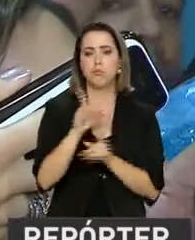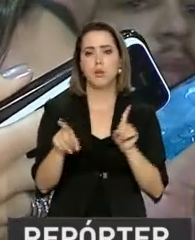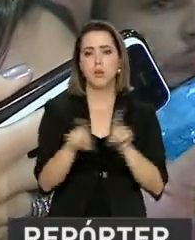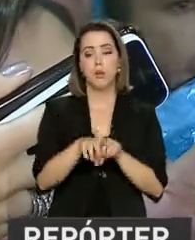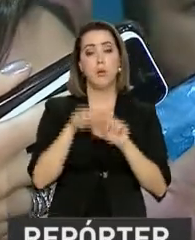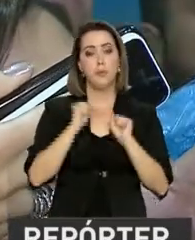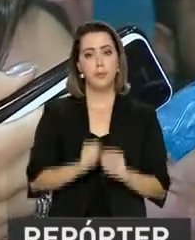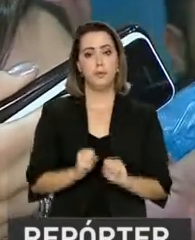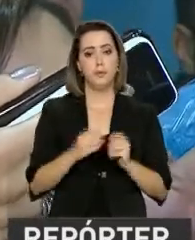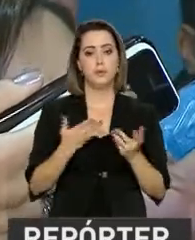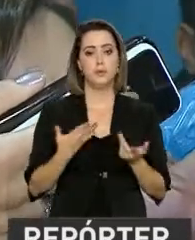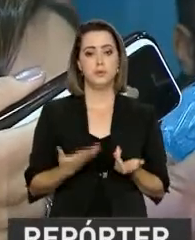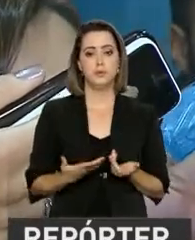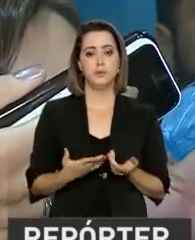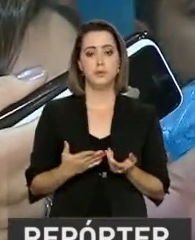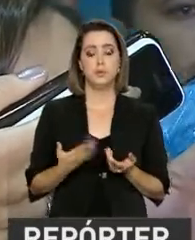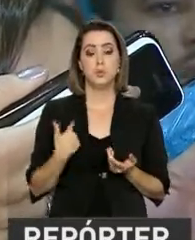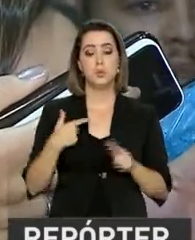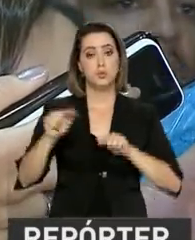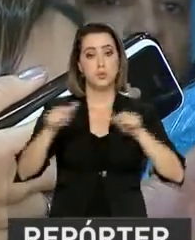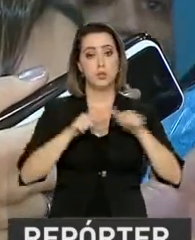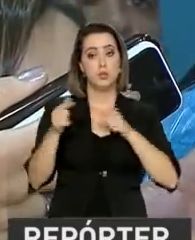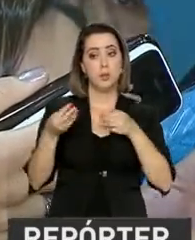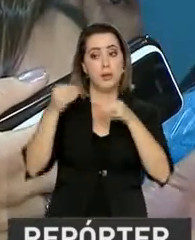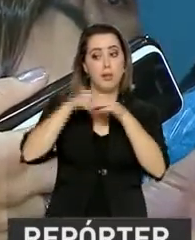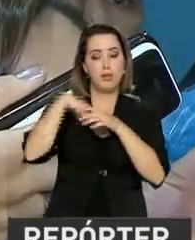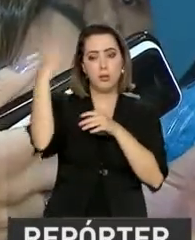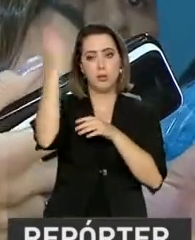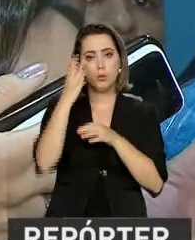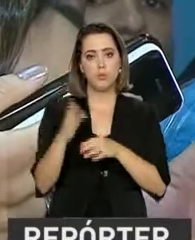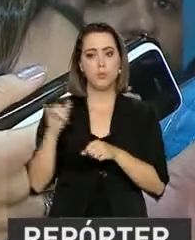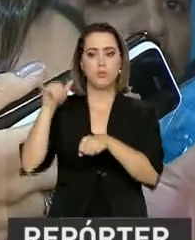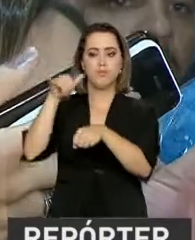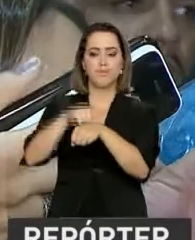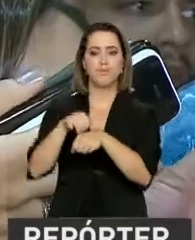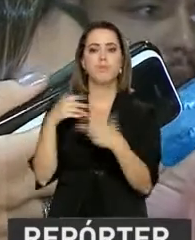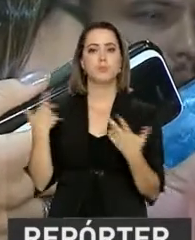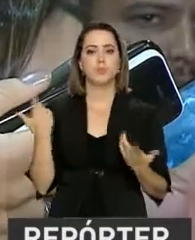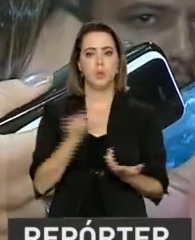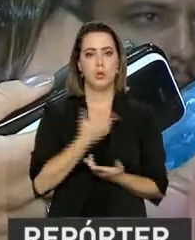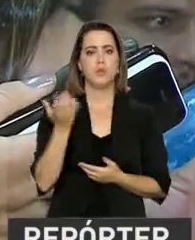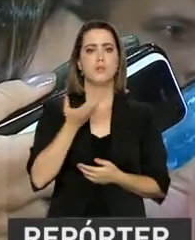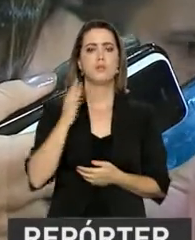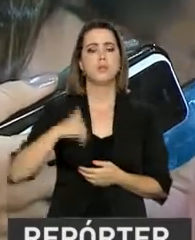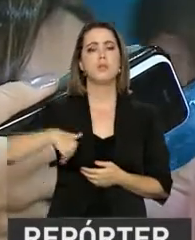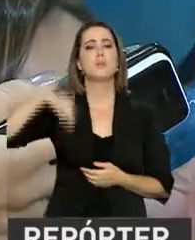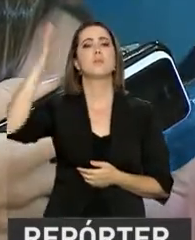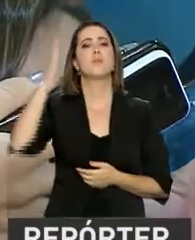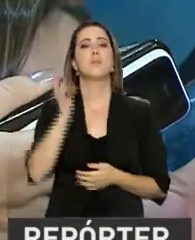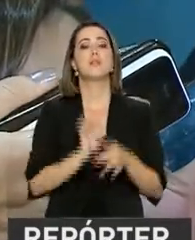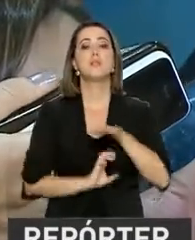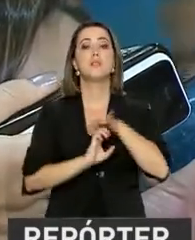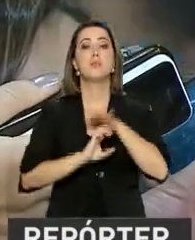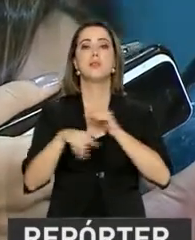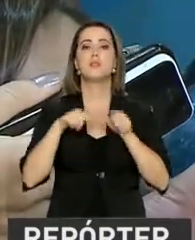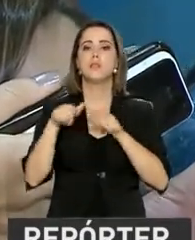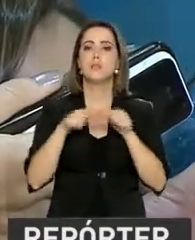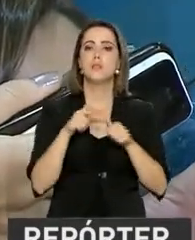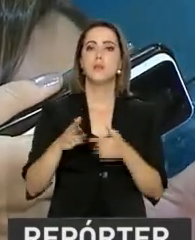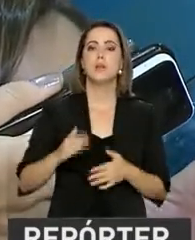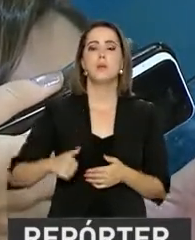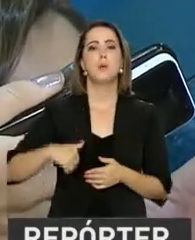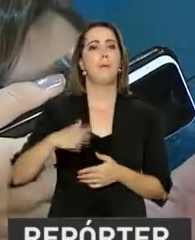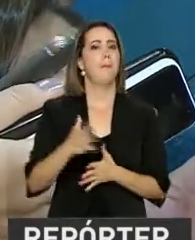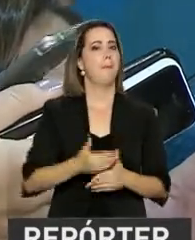já podem explorar o nosso mercado de aviação civil. Nós queremos mais empresas operando, nós queremos mais